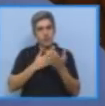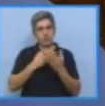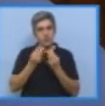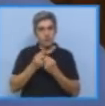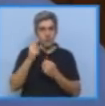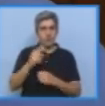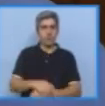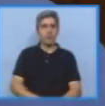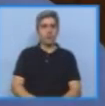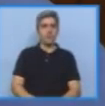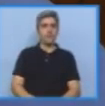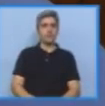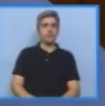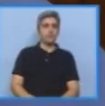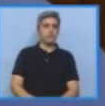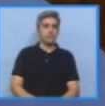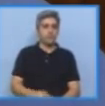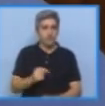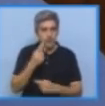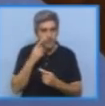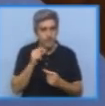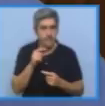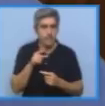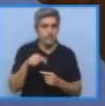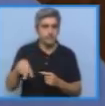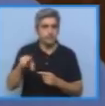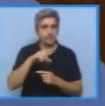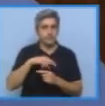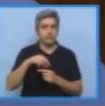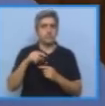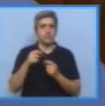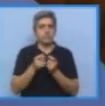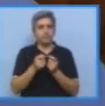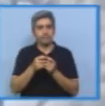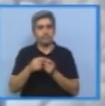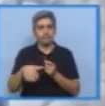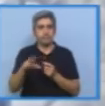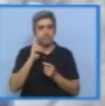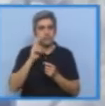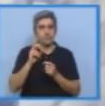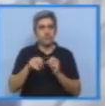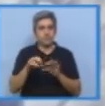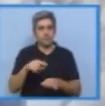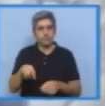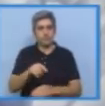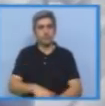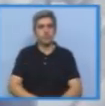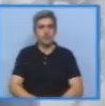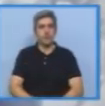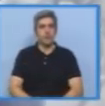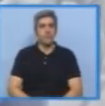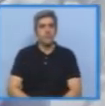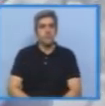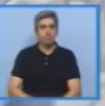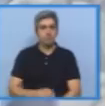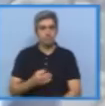Ele. Acaba por ser um anúncio também que faz àqueles que estavam por ali a ver o que estava a acontecer, não é? Sim. E,